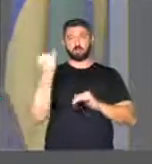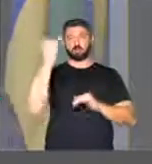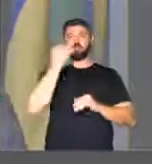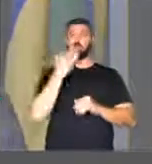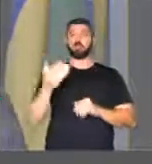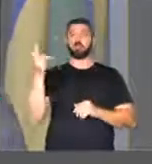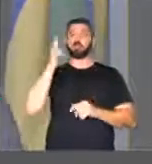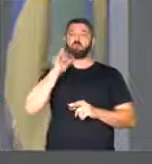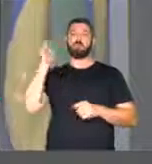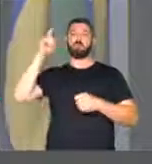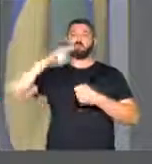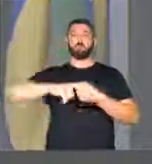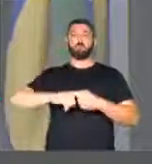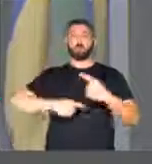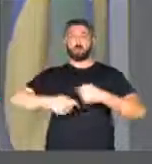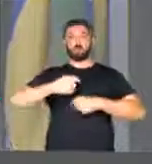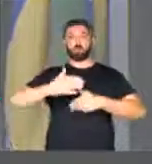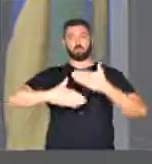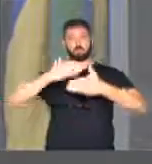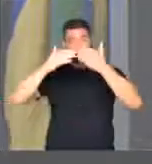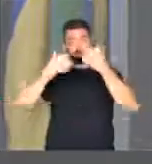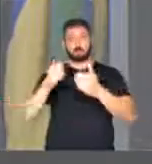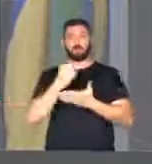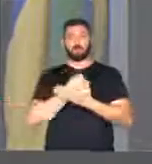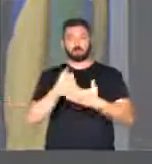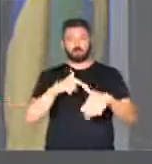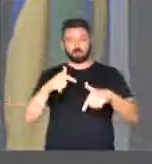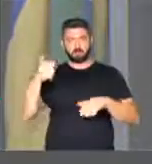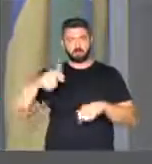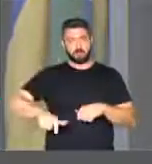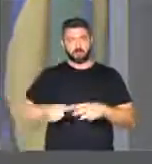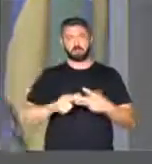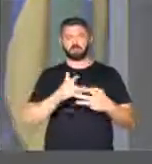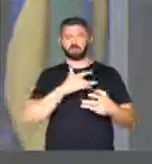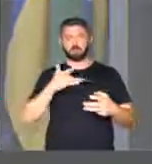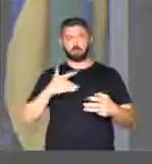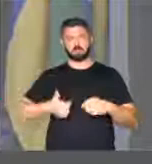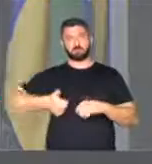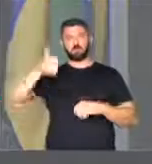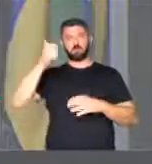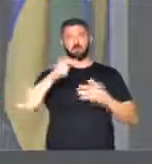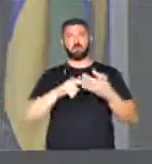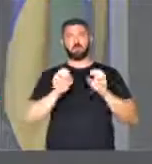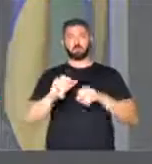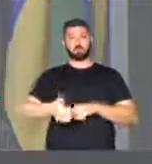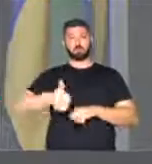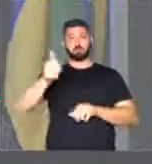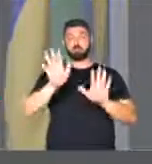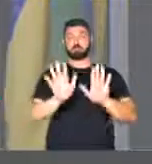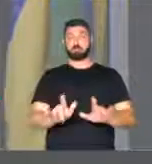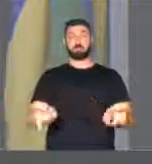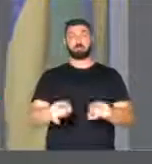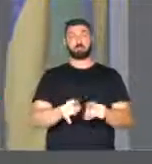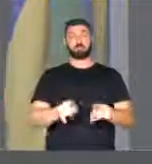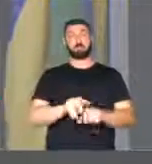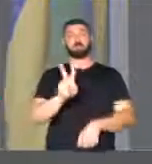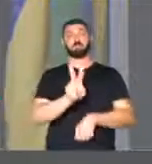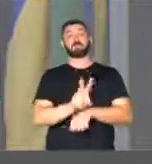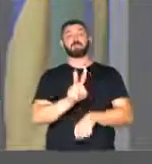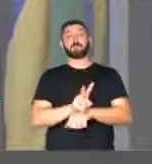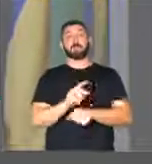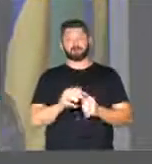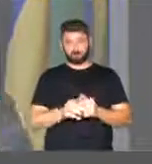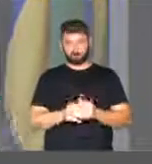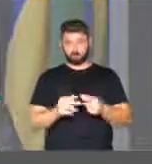para voltar a fazer a economia crescer, a gerar emprego, a melhorar a saúde e a educação, mas também para